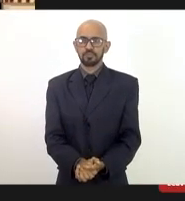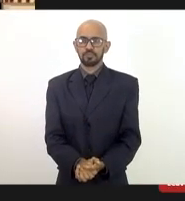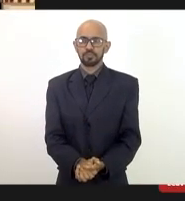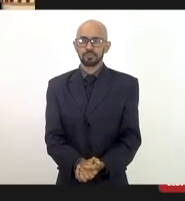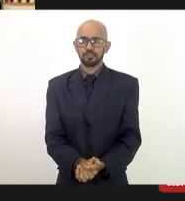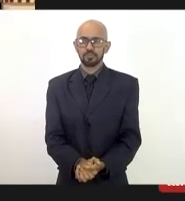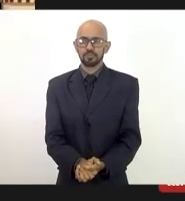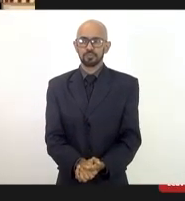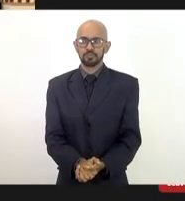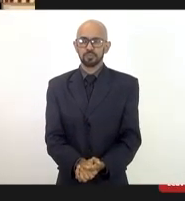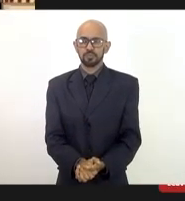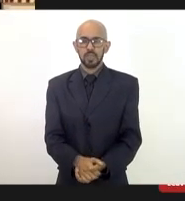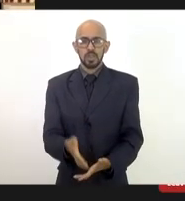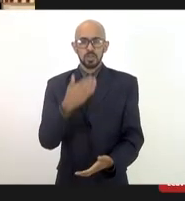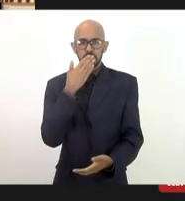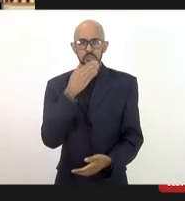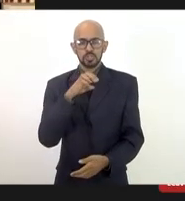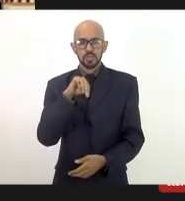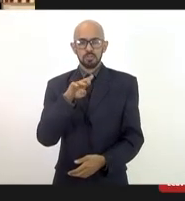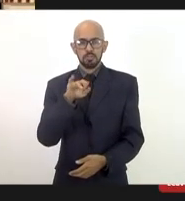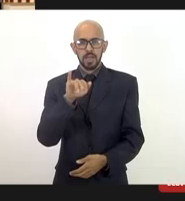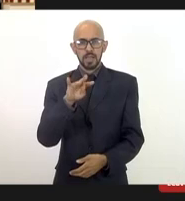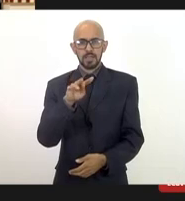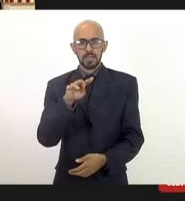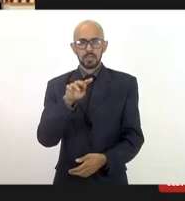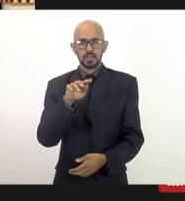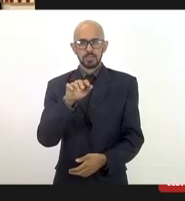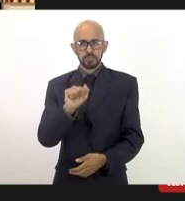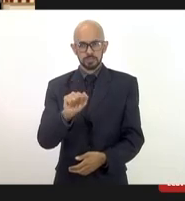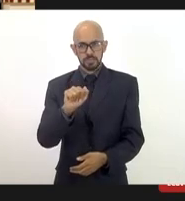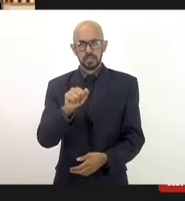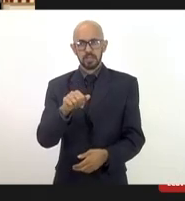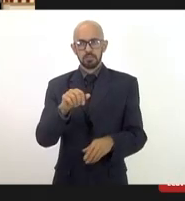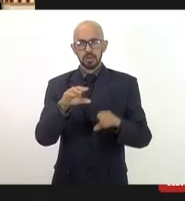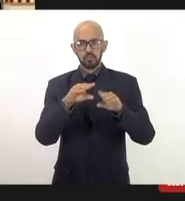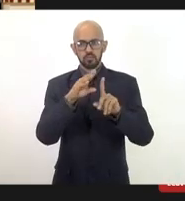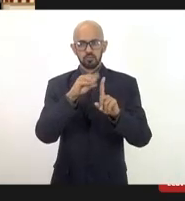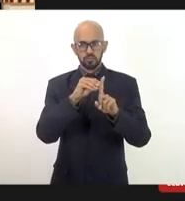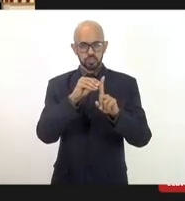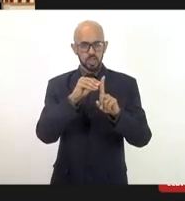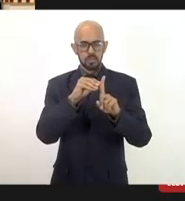bom? Pedir a dona Marcelena para fechar o microfone, por favor.